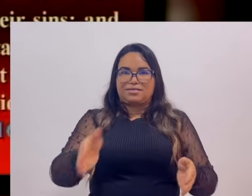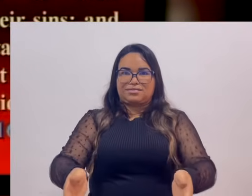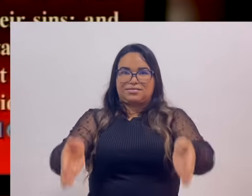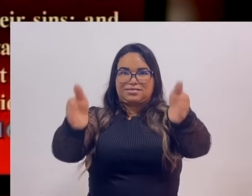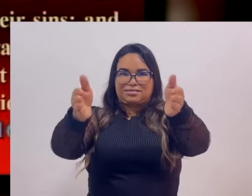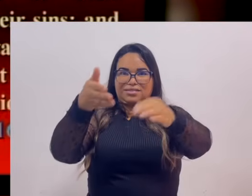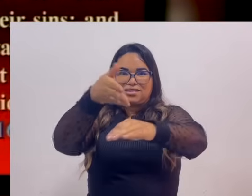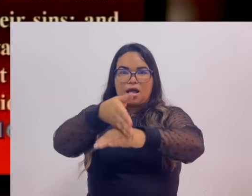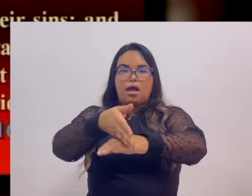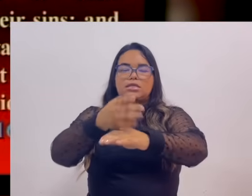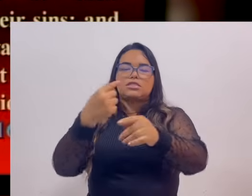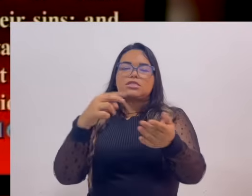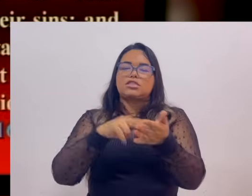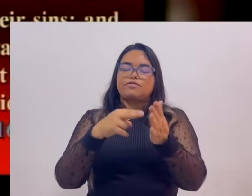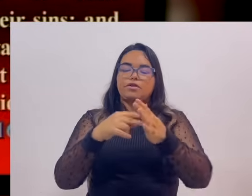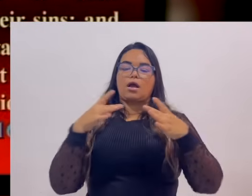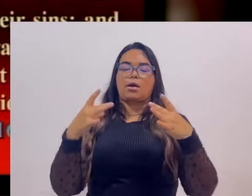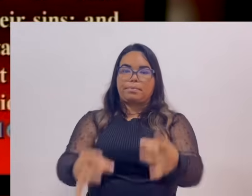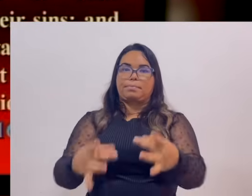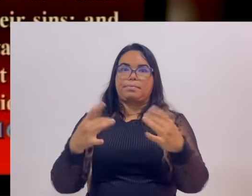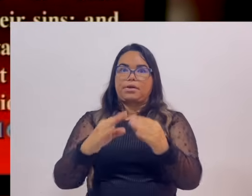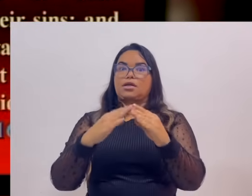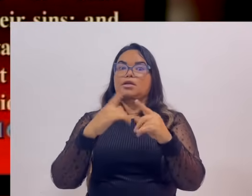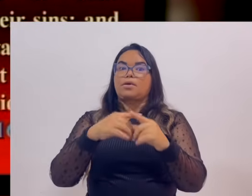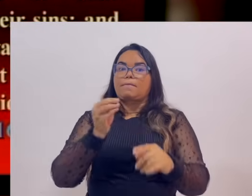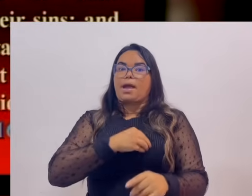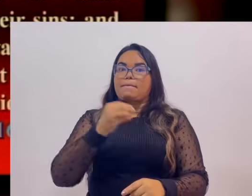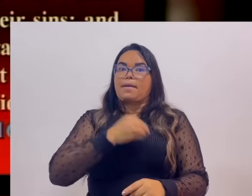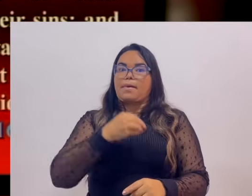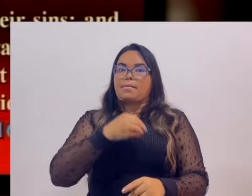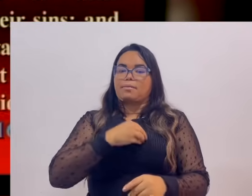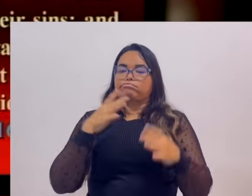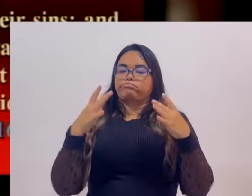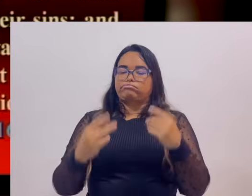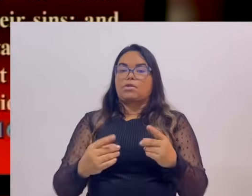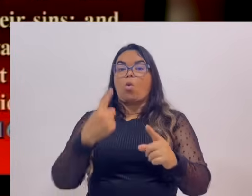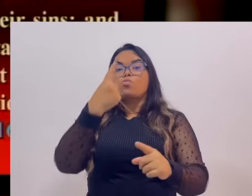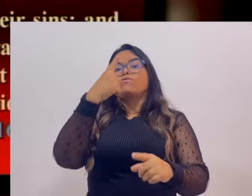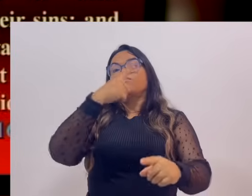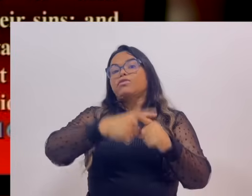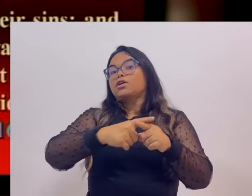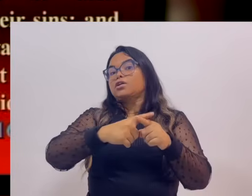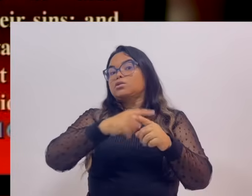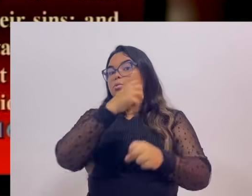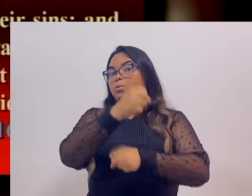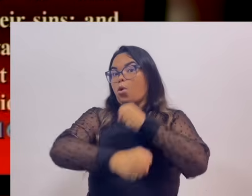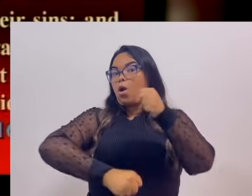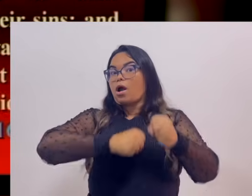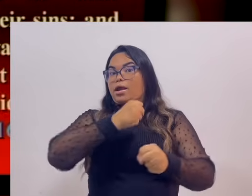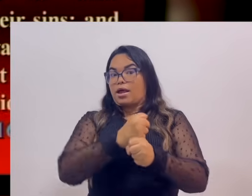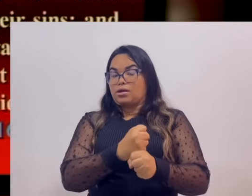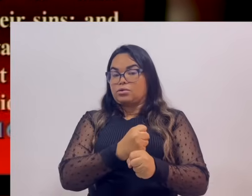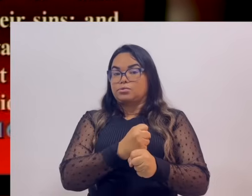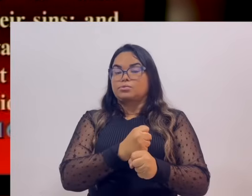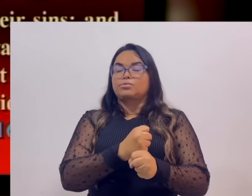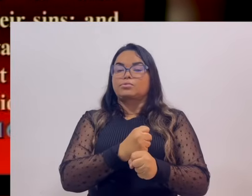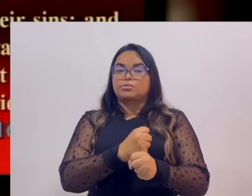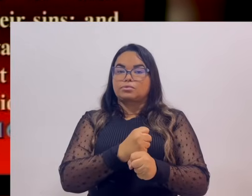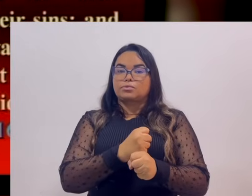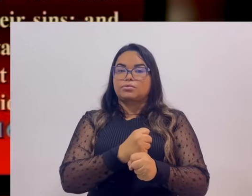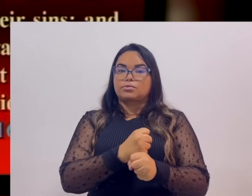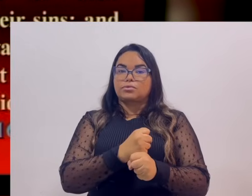precisavam ser limpas assim farás a expiação pelo santuário por causa das imundícias dos filhos de Israel e das suas